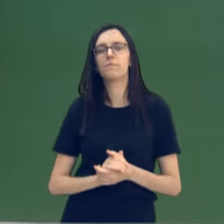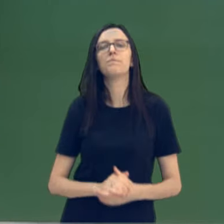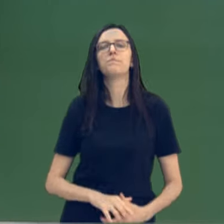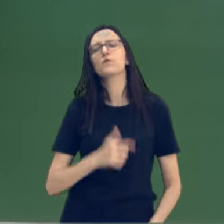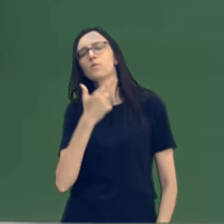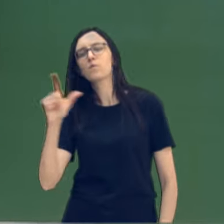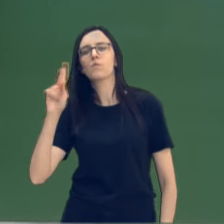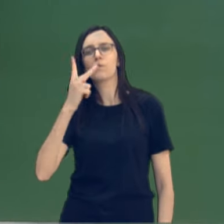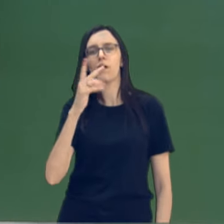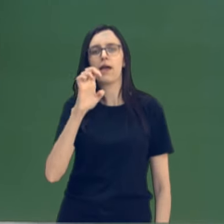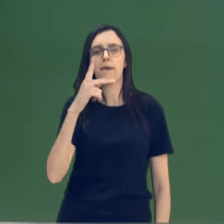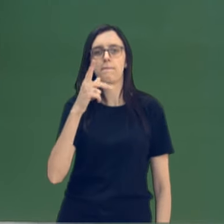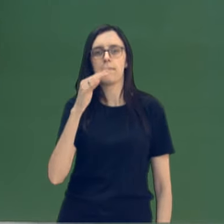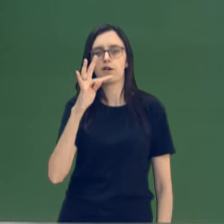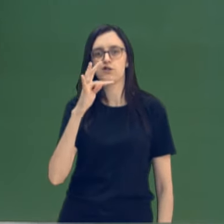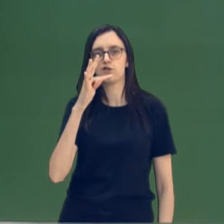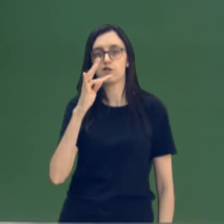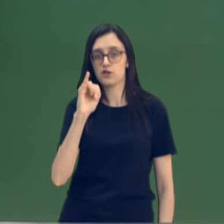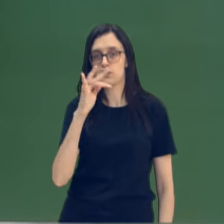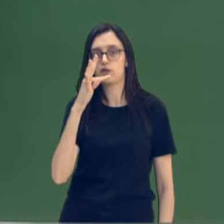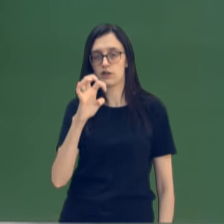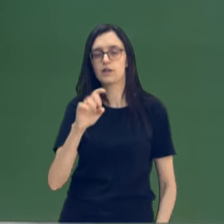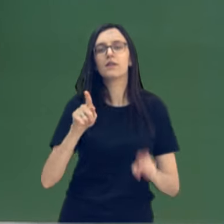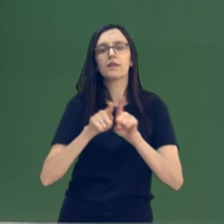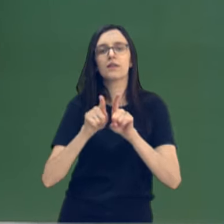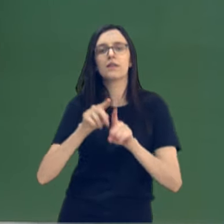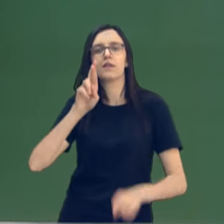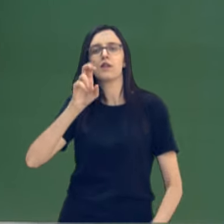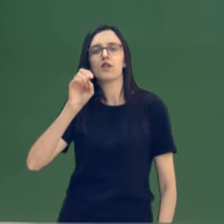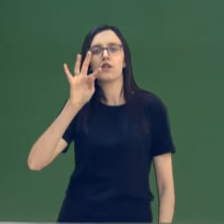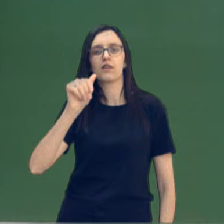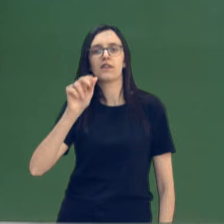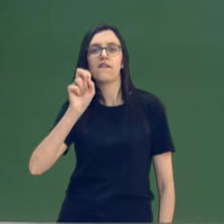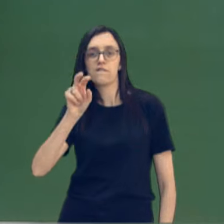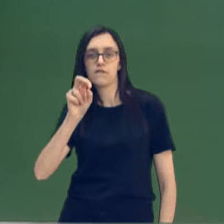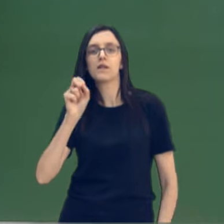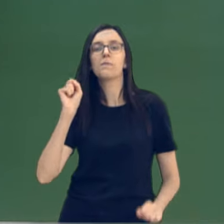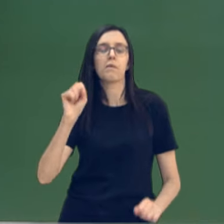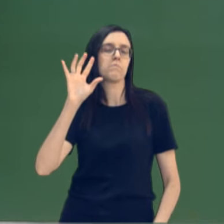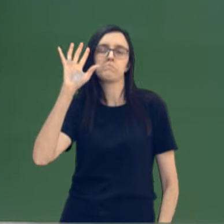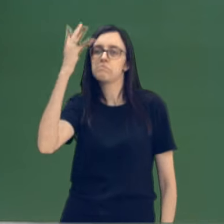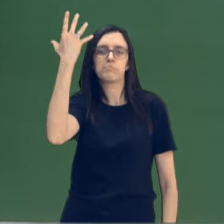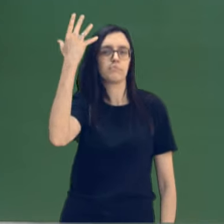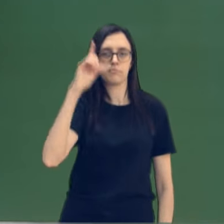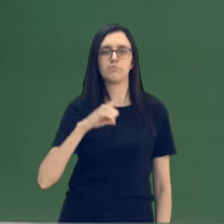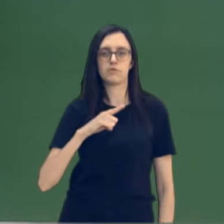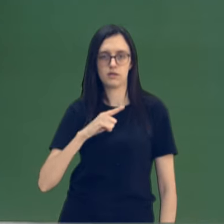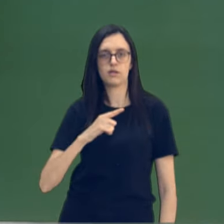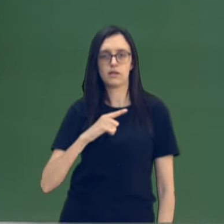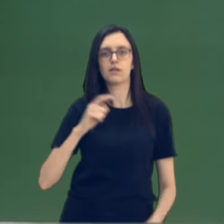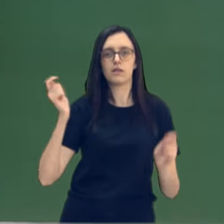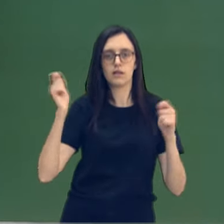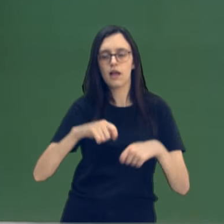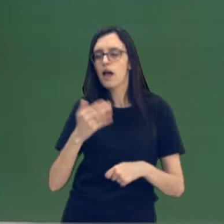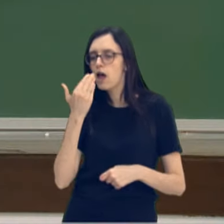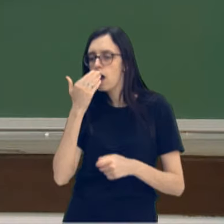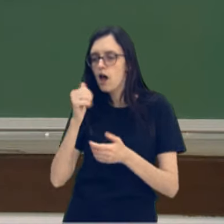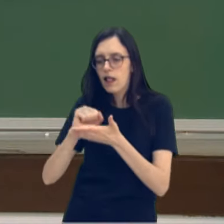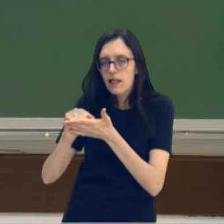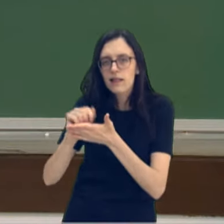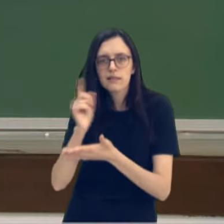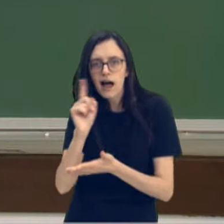Hepatite e o rotavírus, você pode ingerir o vírus também. Certo? Então, o rotavírus é alimentos mal